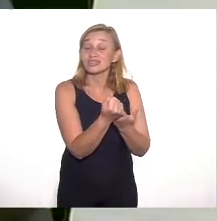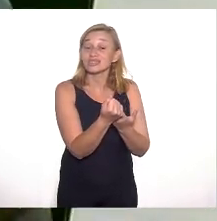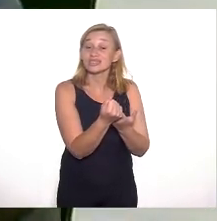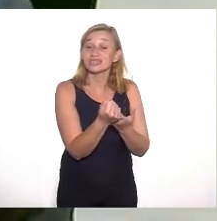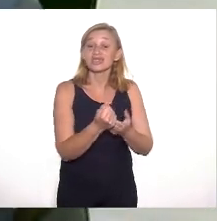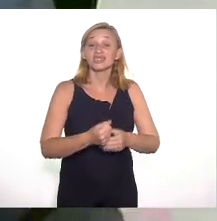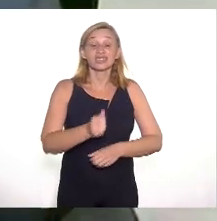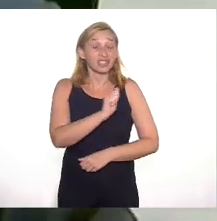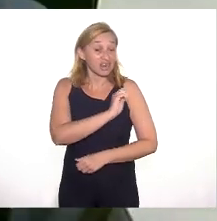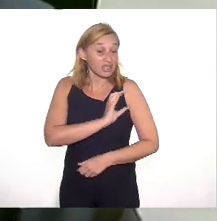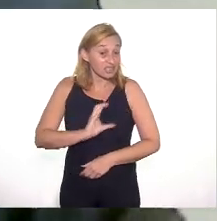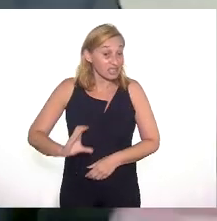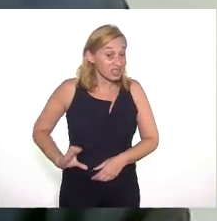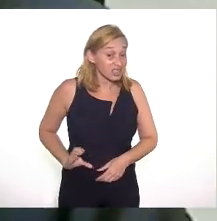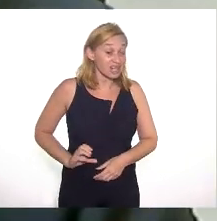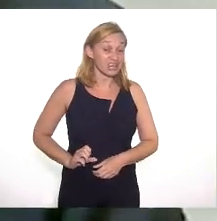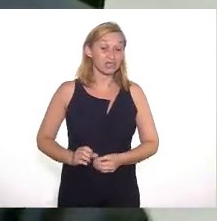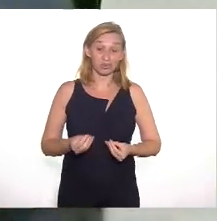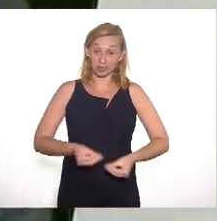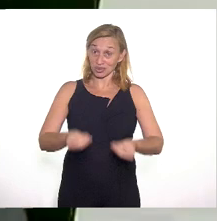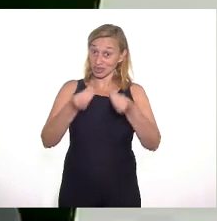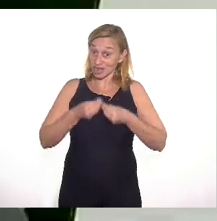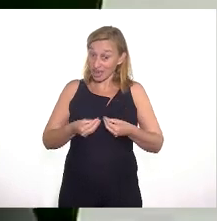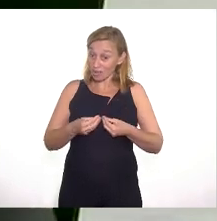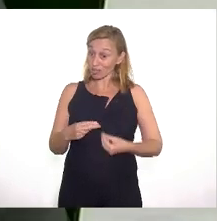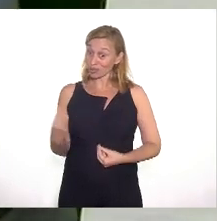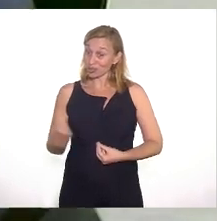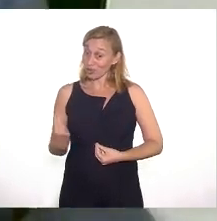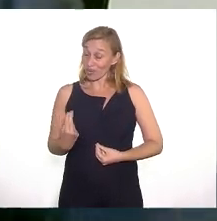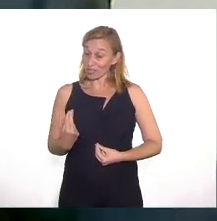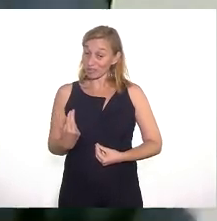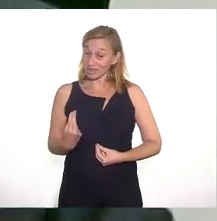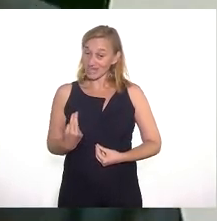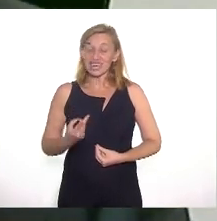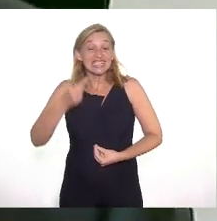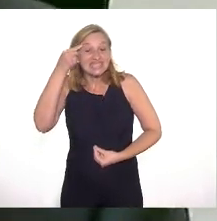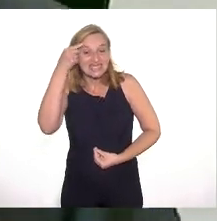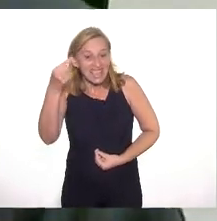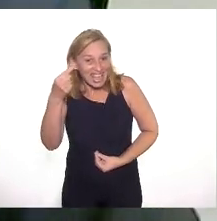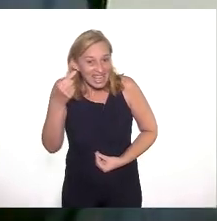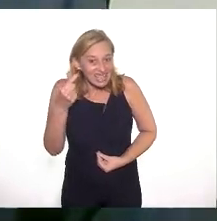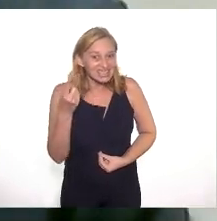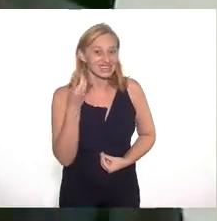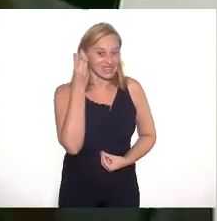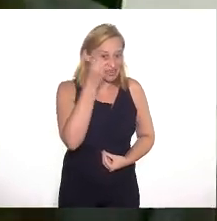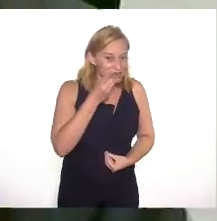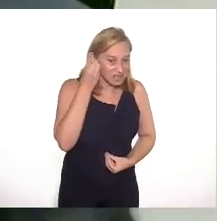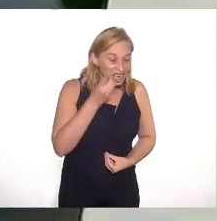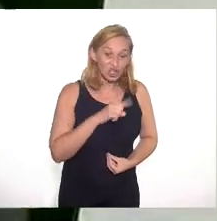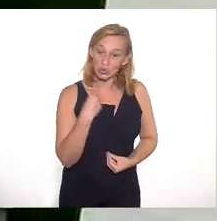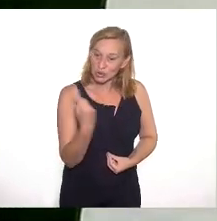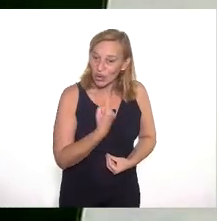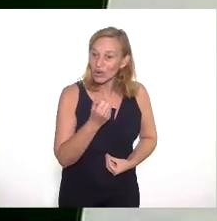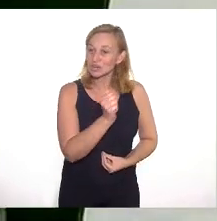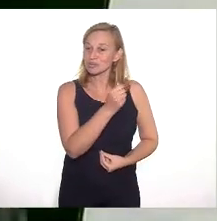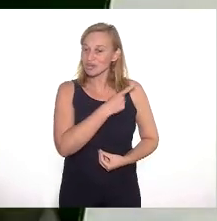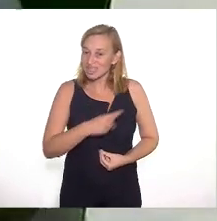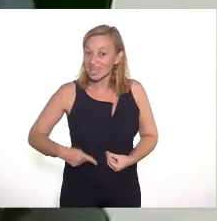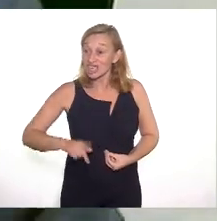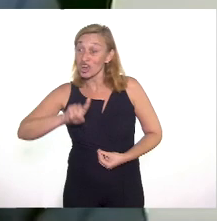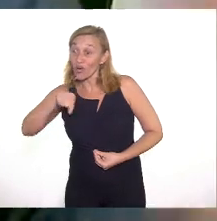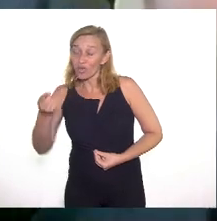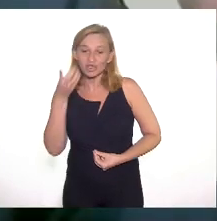deputado André Siciliano, nos possibilitou, inclusive, coautoria, mas foi uma ideia do parlamento, do nosso presidente e dos demais